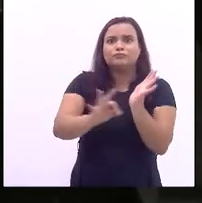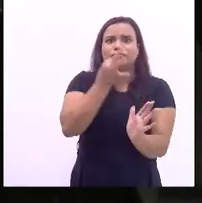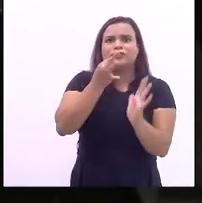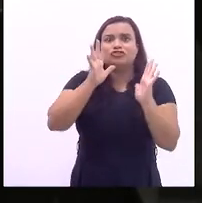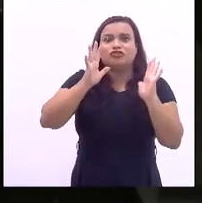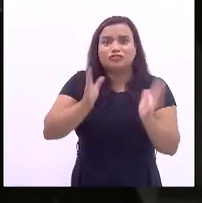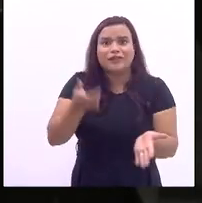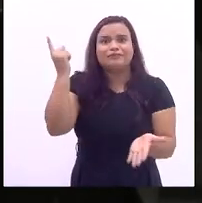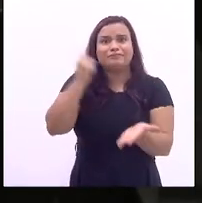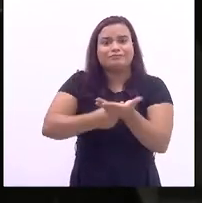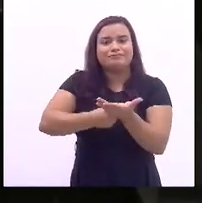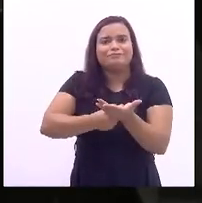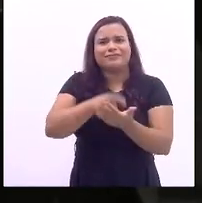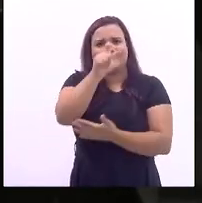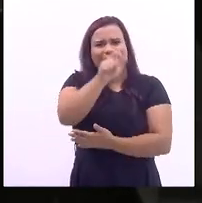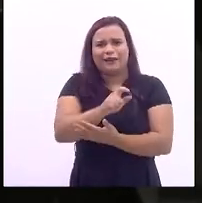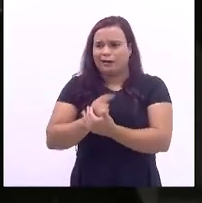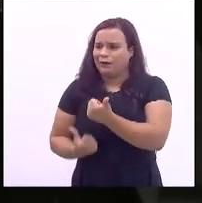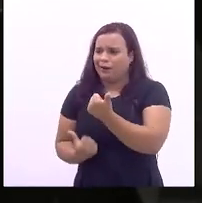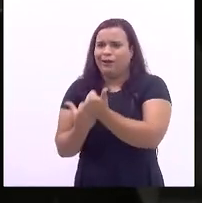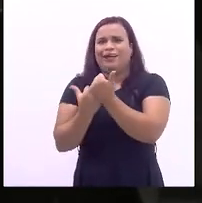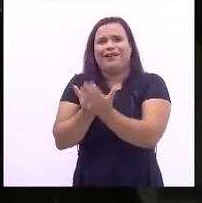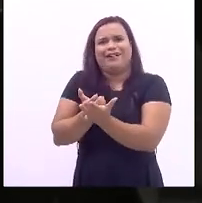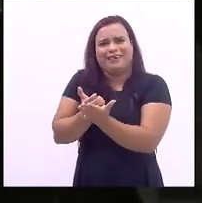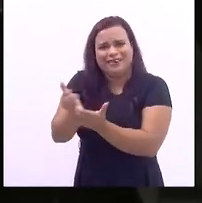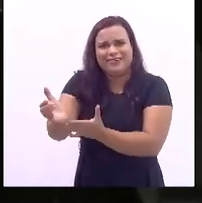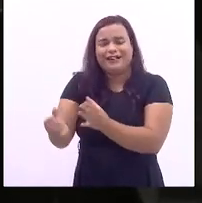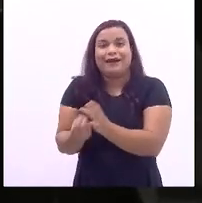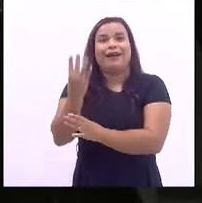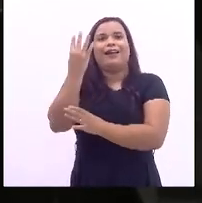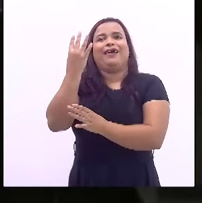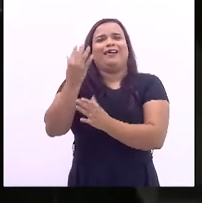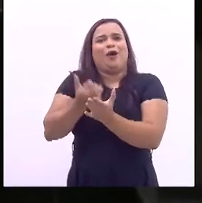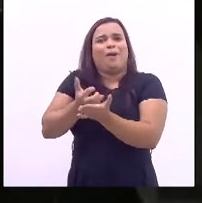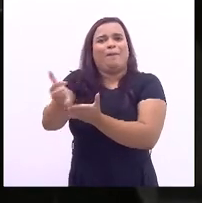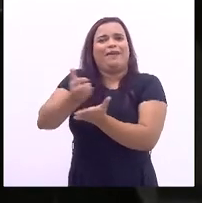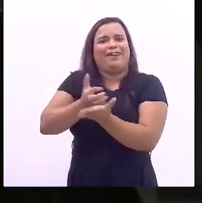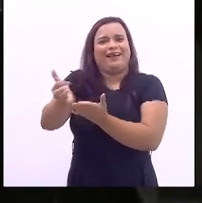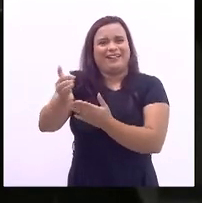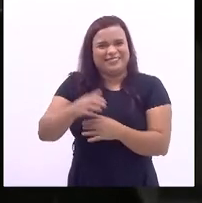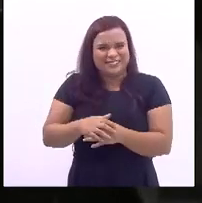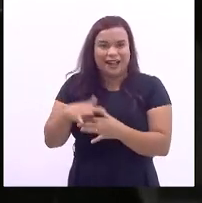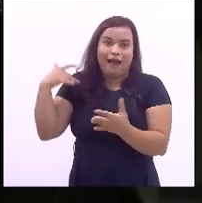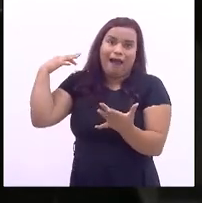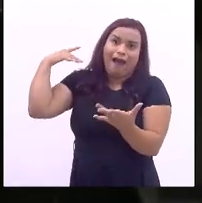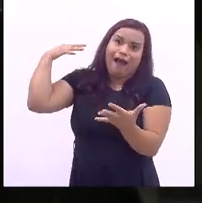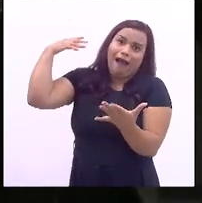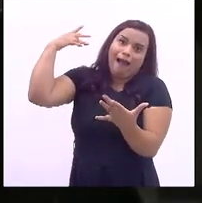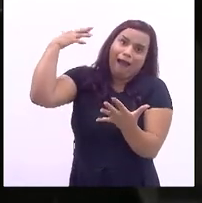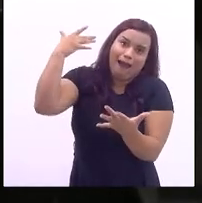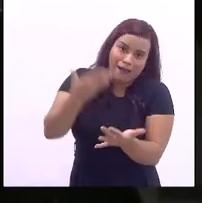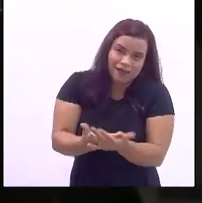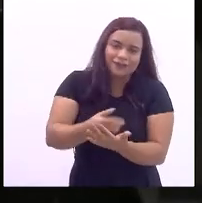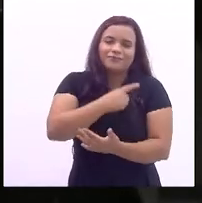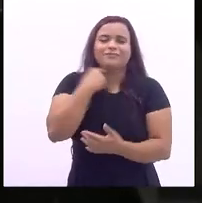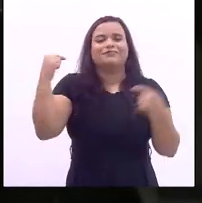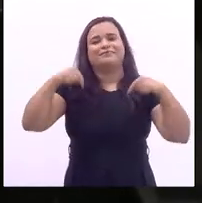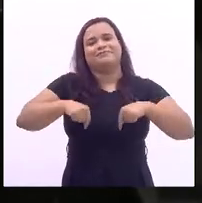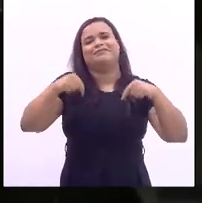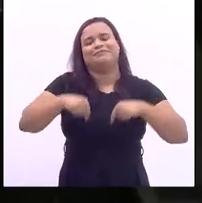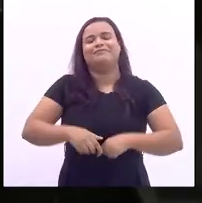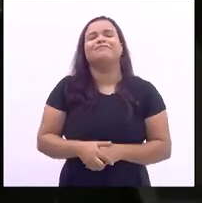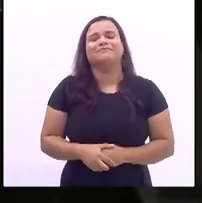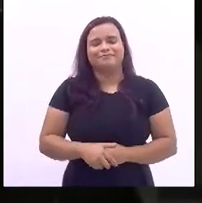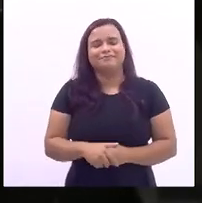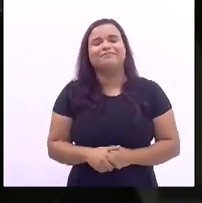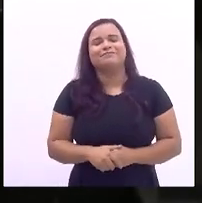nos Prima Latte e lá permaneceu até o seu falecimento